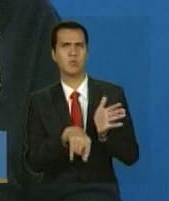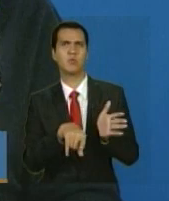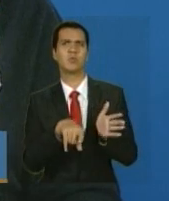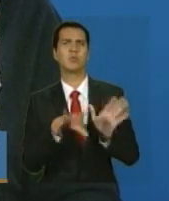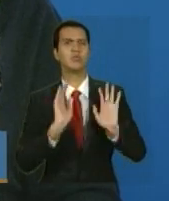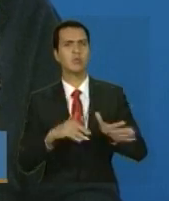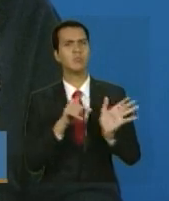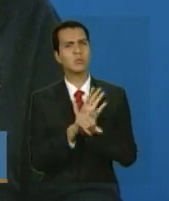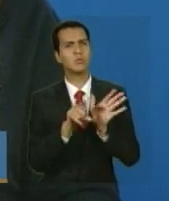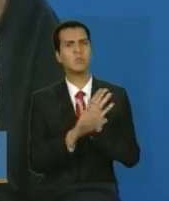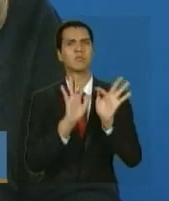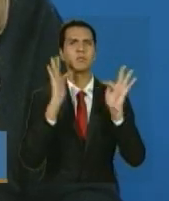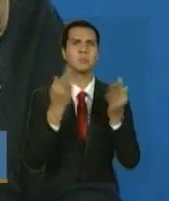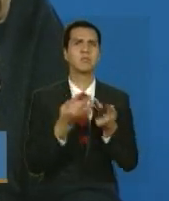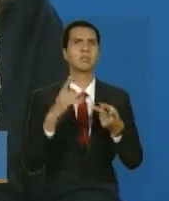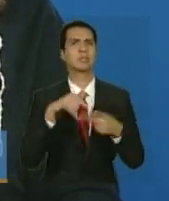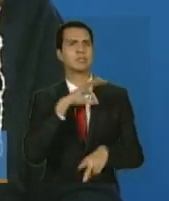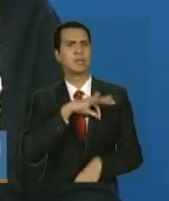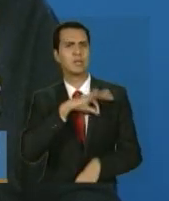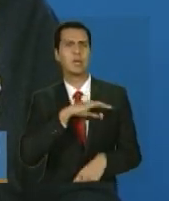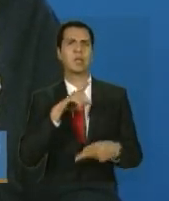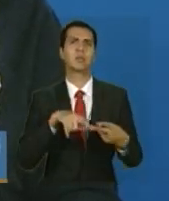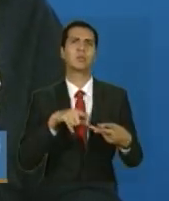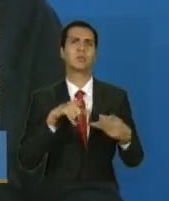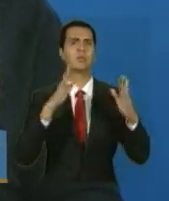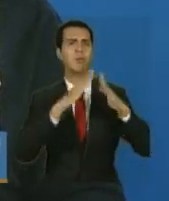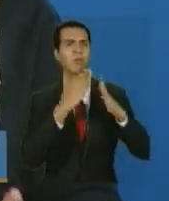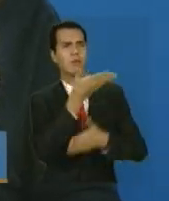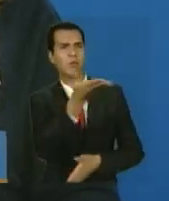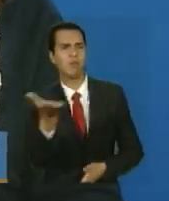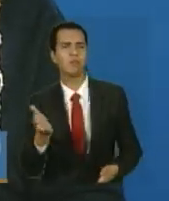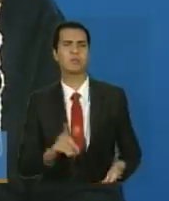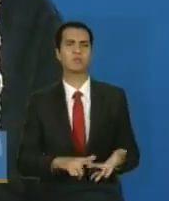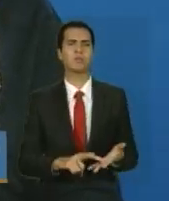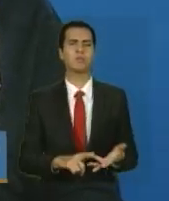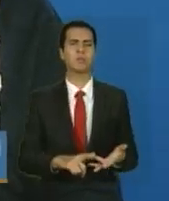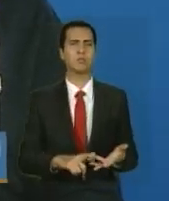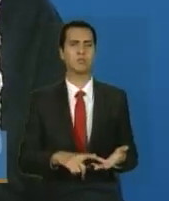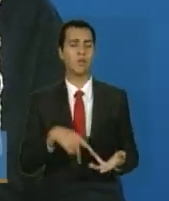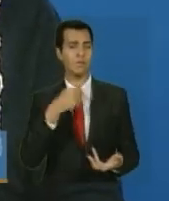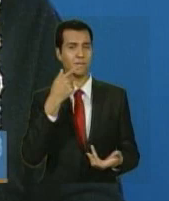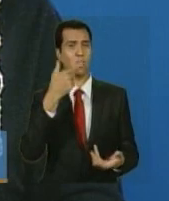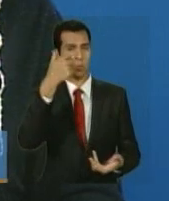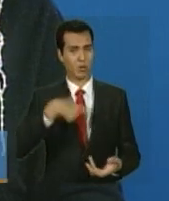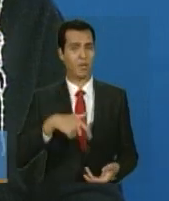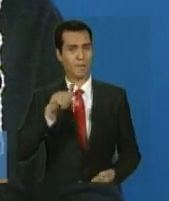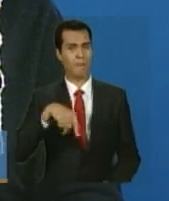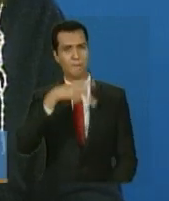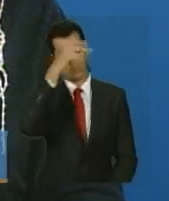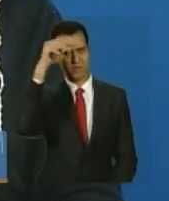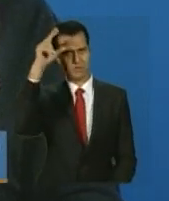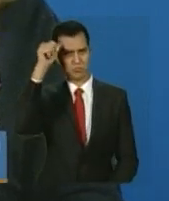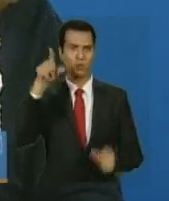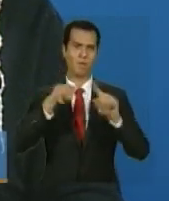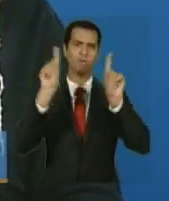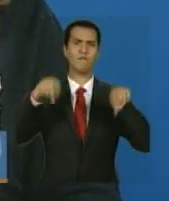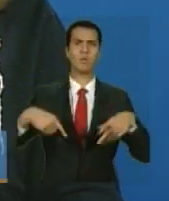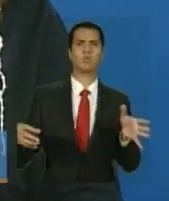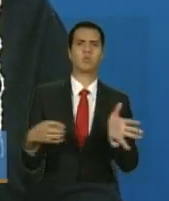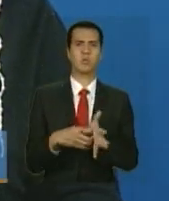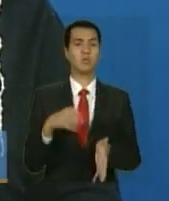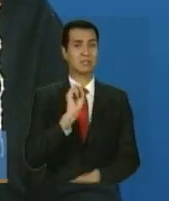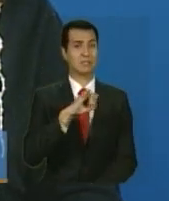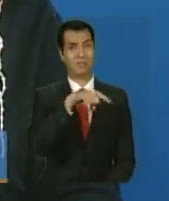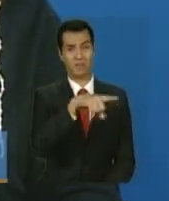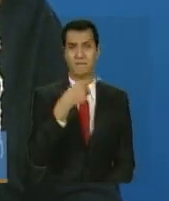sobre família, sobre renda, sobre o seu domicílio. Se identificou como sendo da prefeitura. E aí, se ela disser que não,